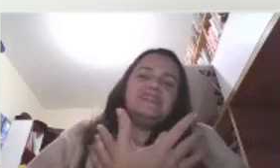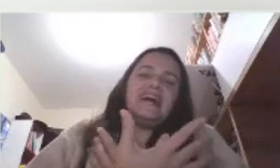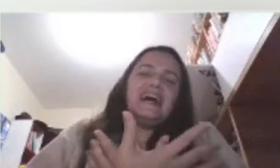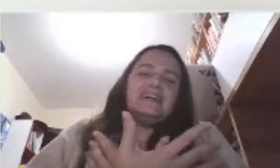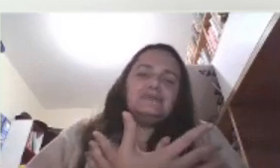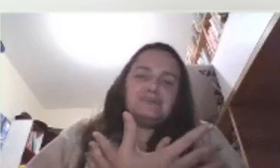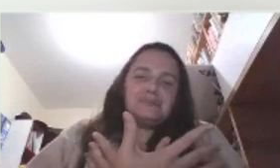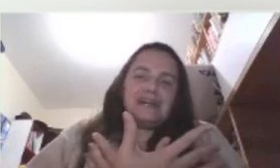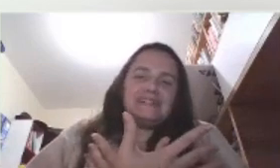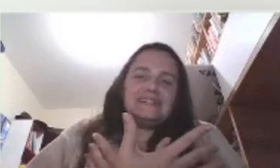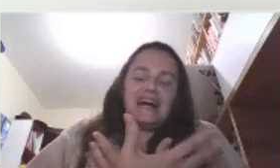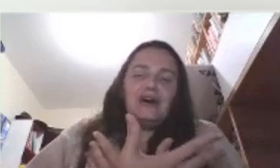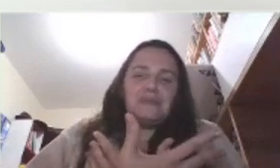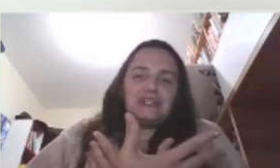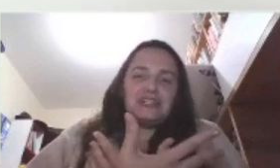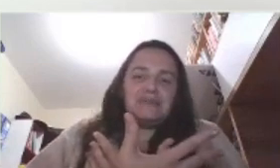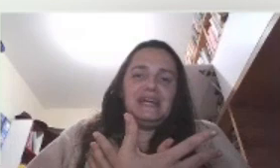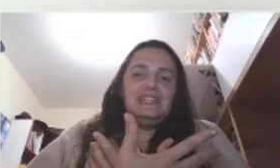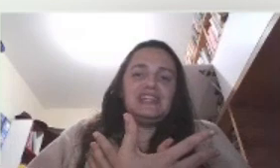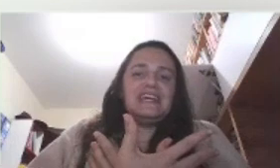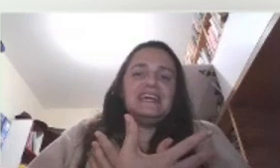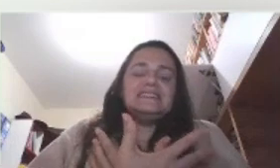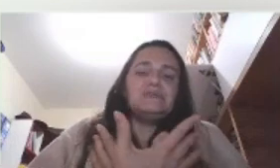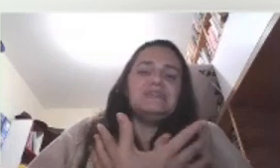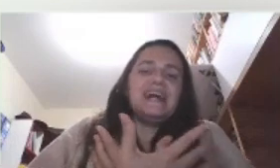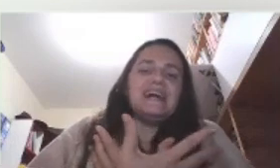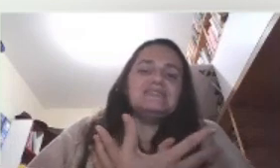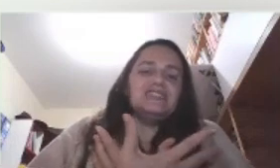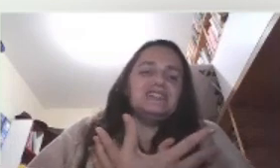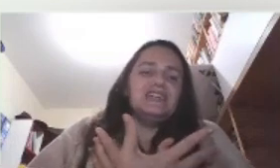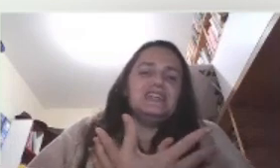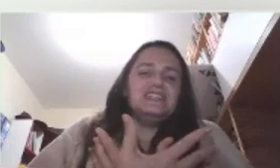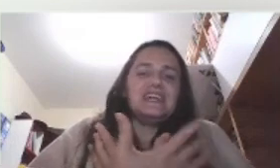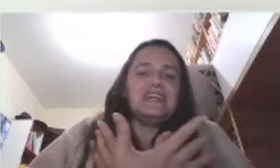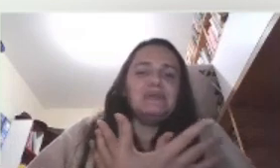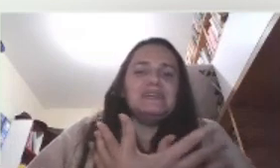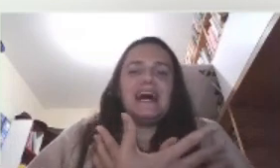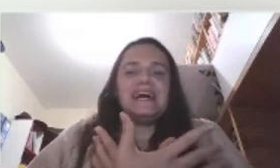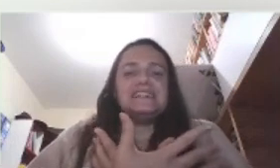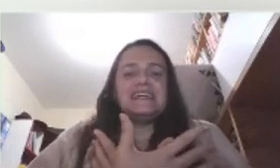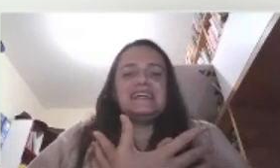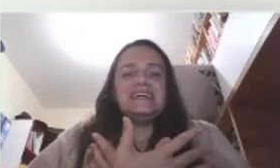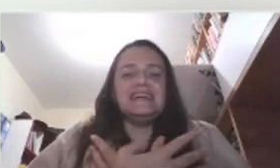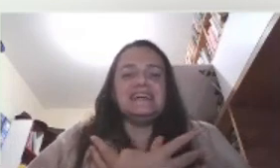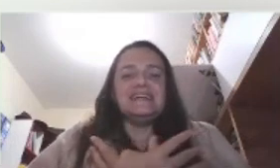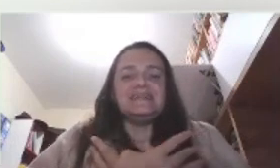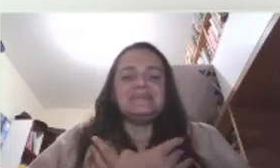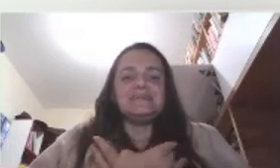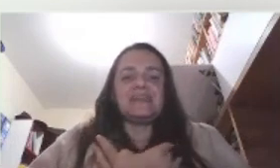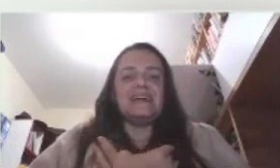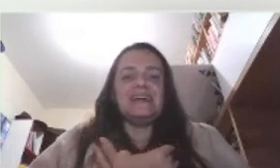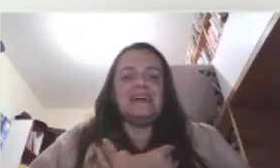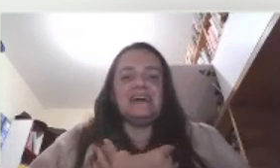esse cuidado parental, praticamente. O que é esse cuidado de querer cuidar, de querer